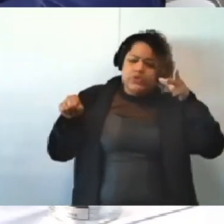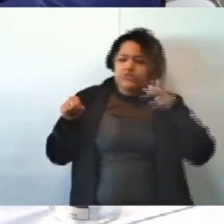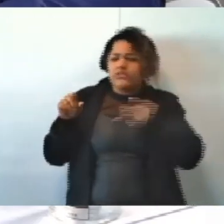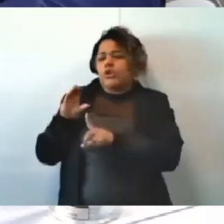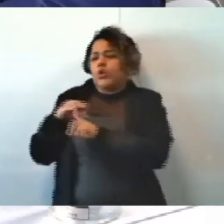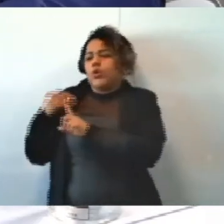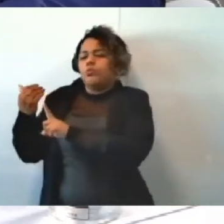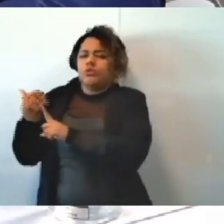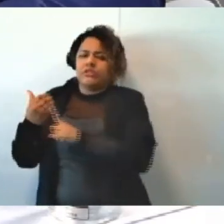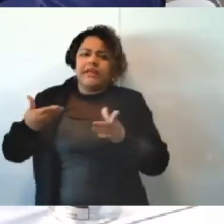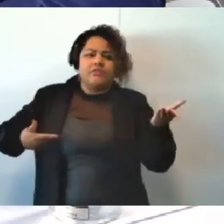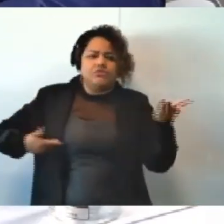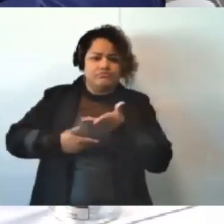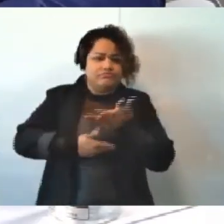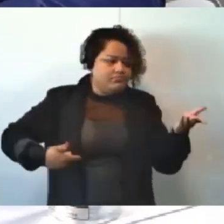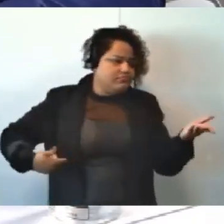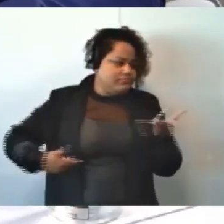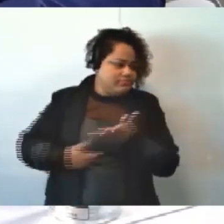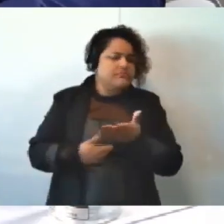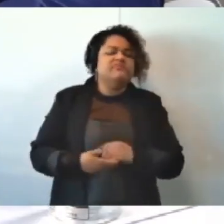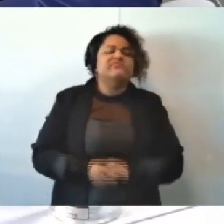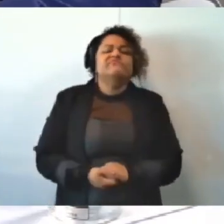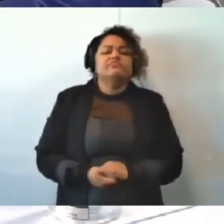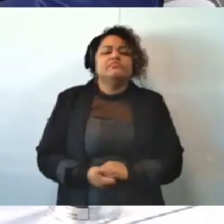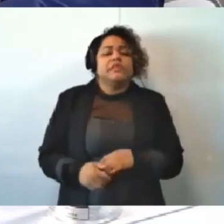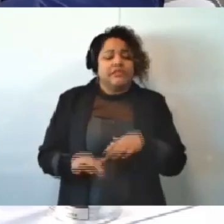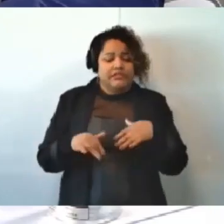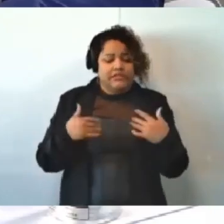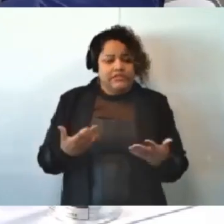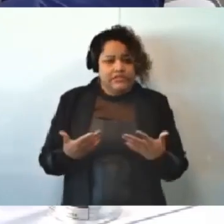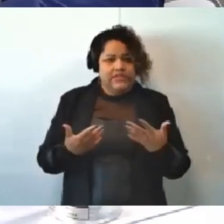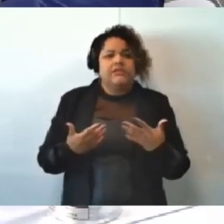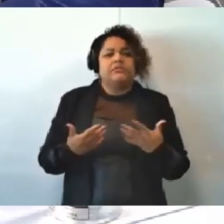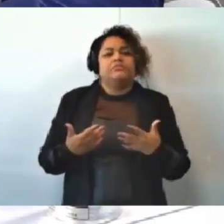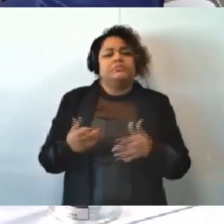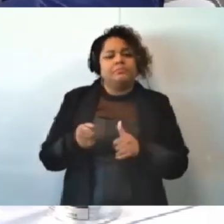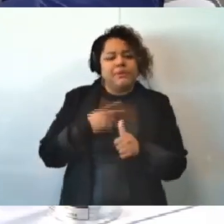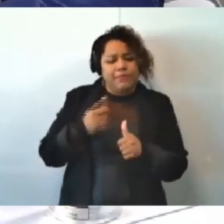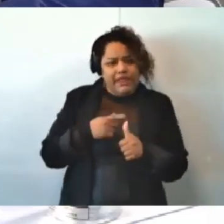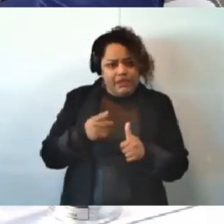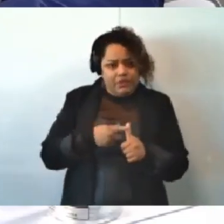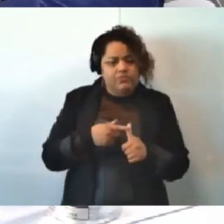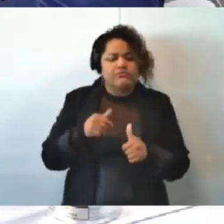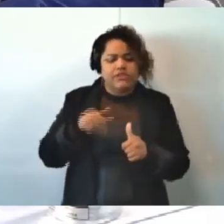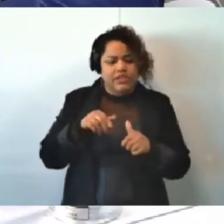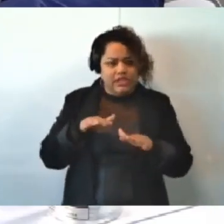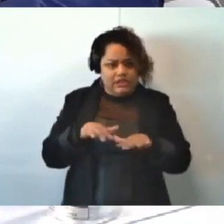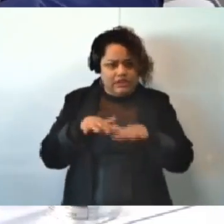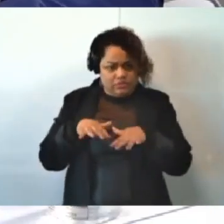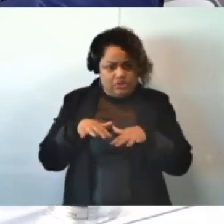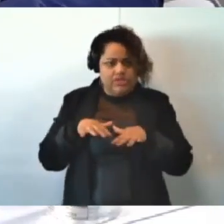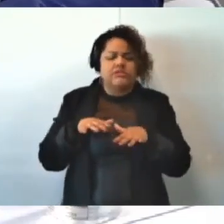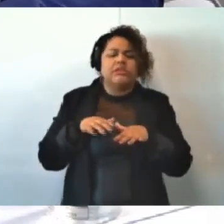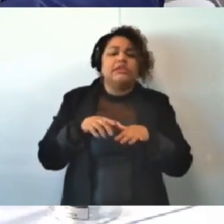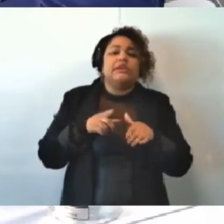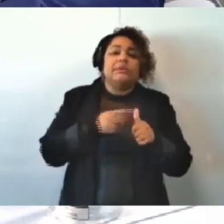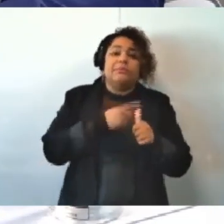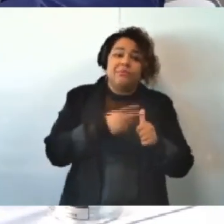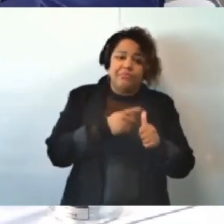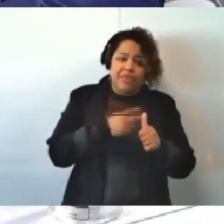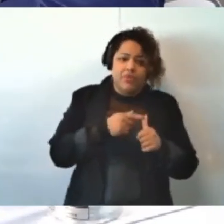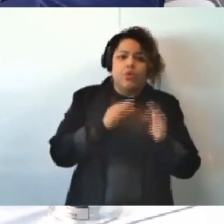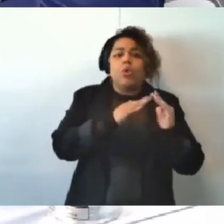Então, a gente vai começar essa reunião, eu vou começar dando a fala aqui aos moradores, né, que se sentem, estão se